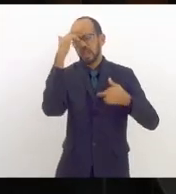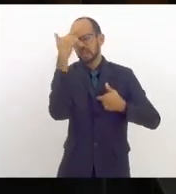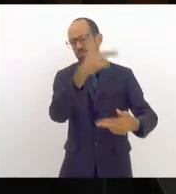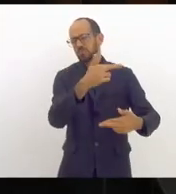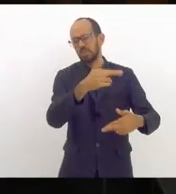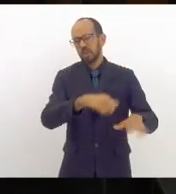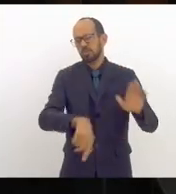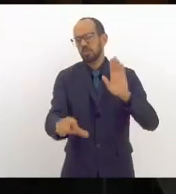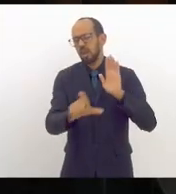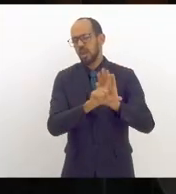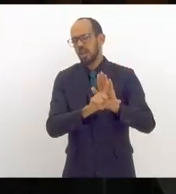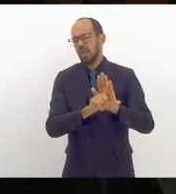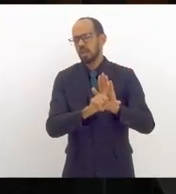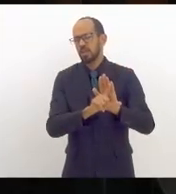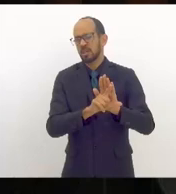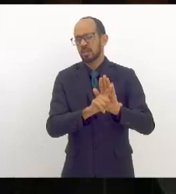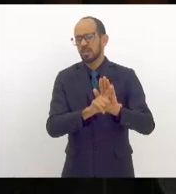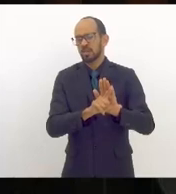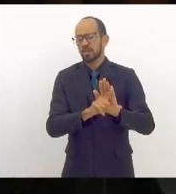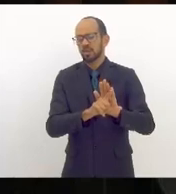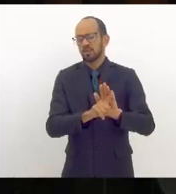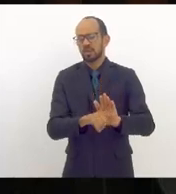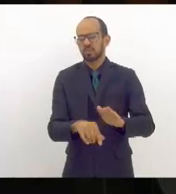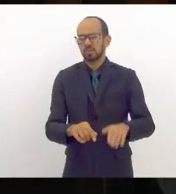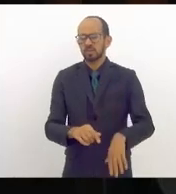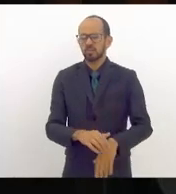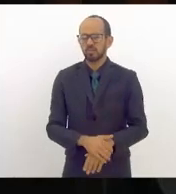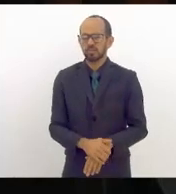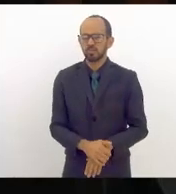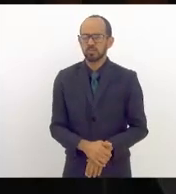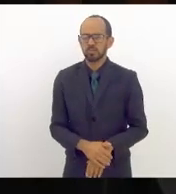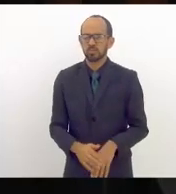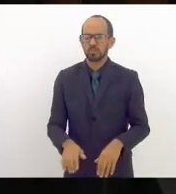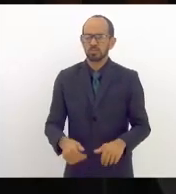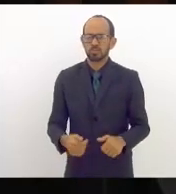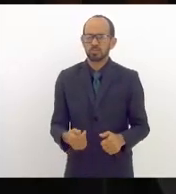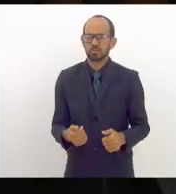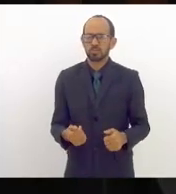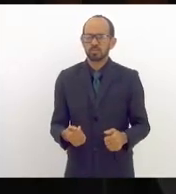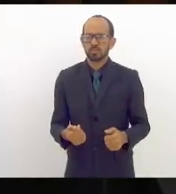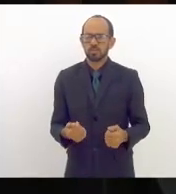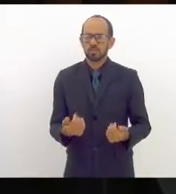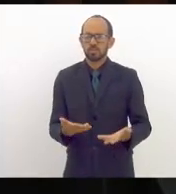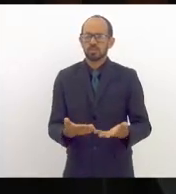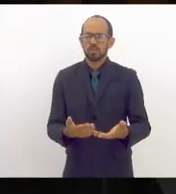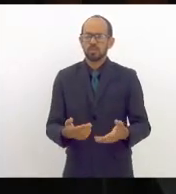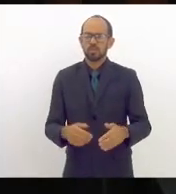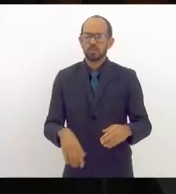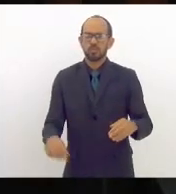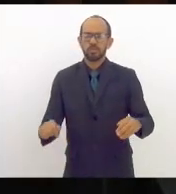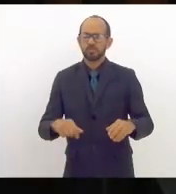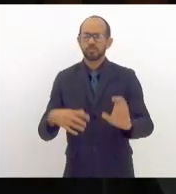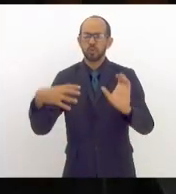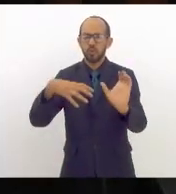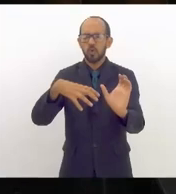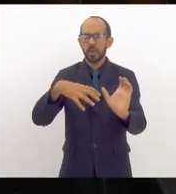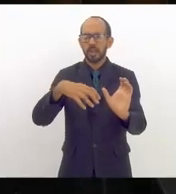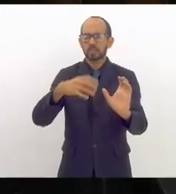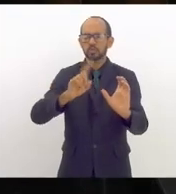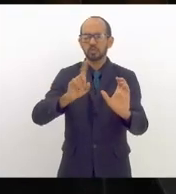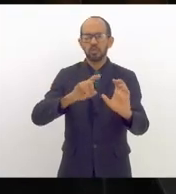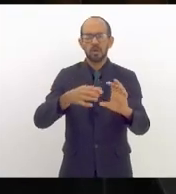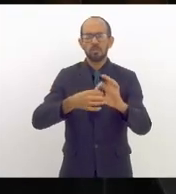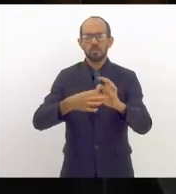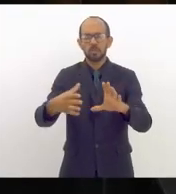lei a lei é muito clara Deputado Leomar a gente o congresso não é permitido inventar